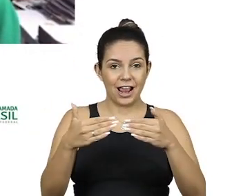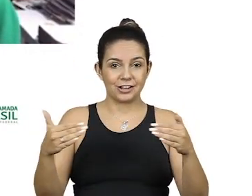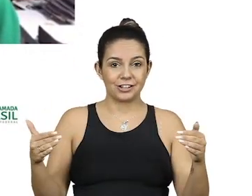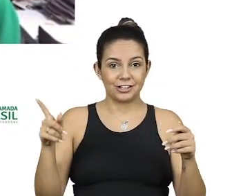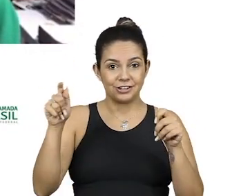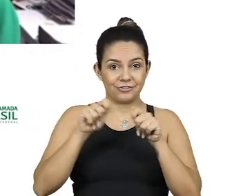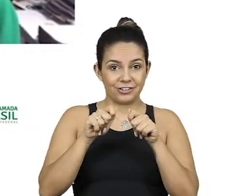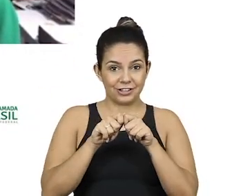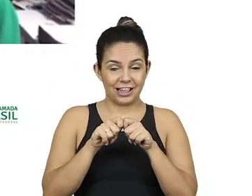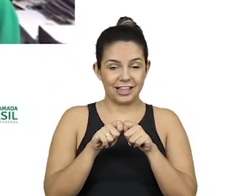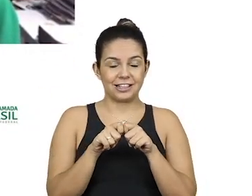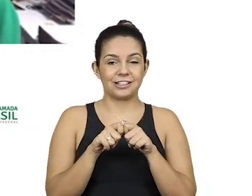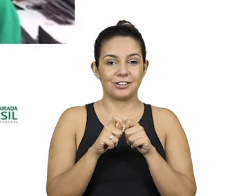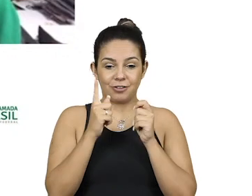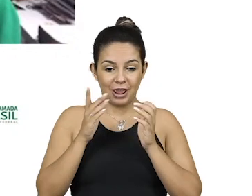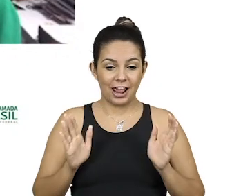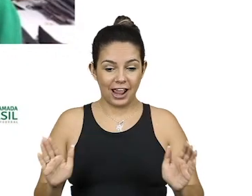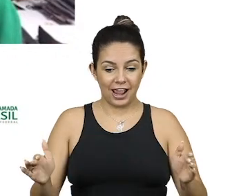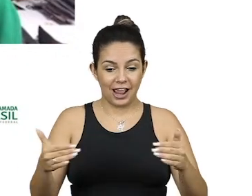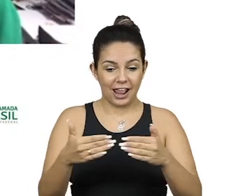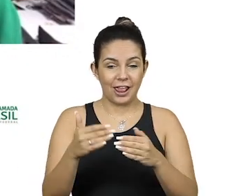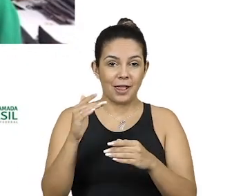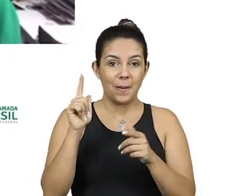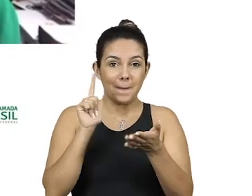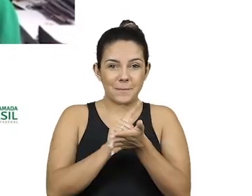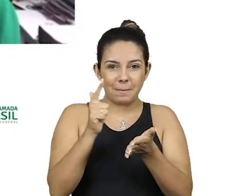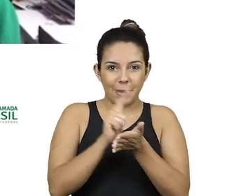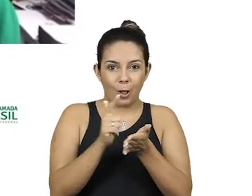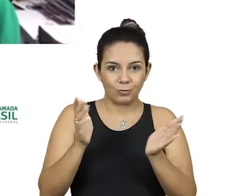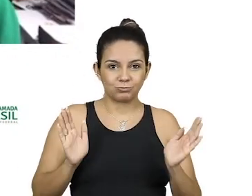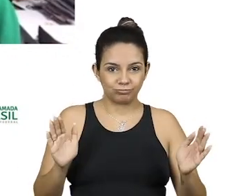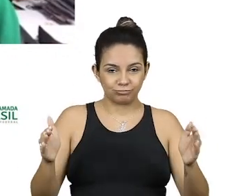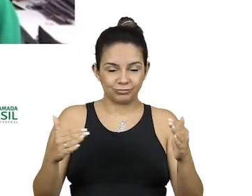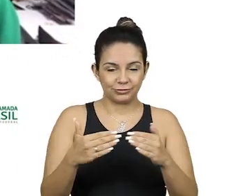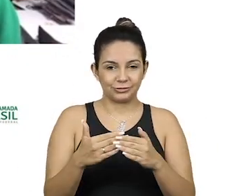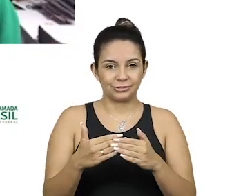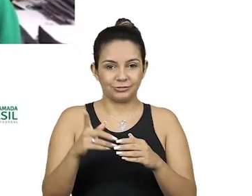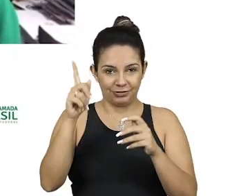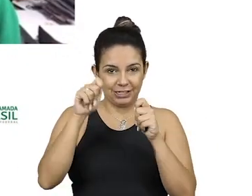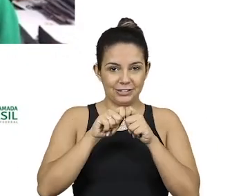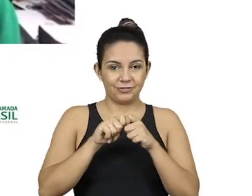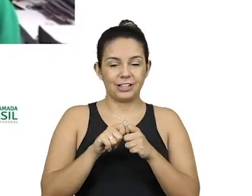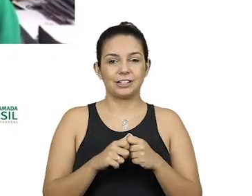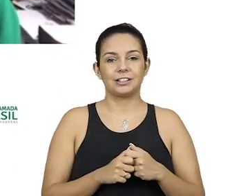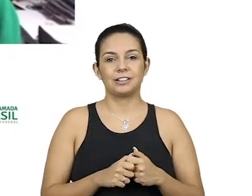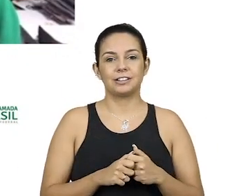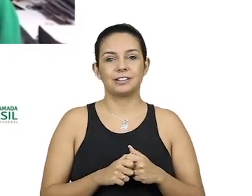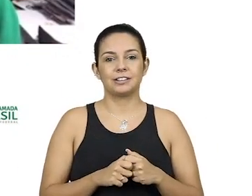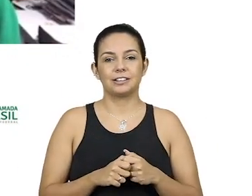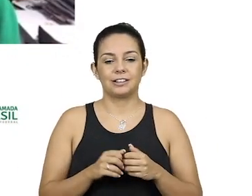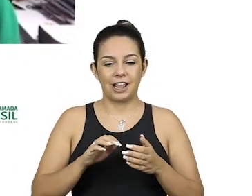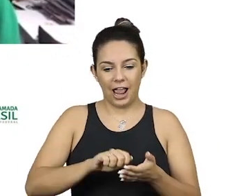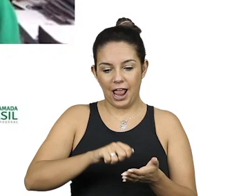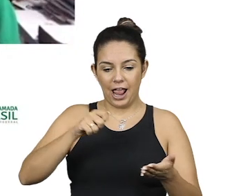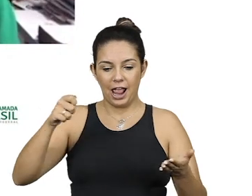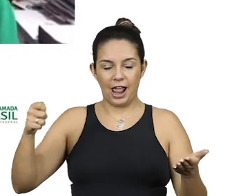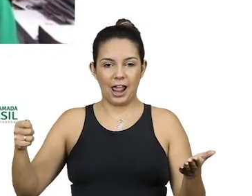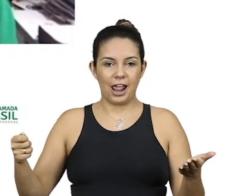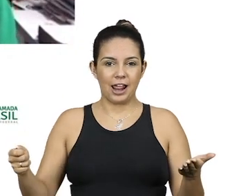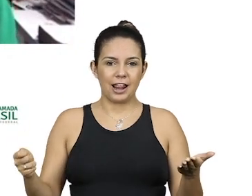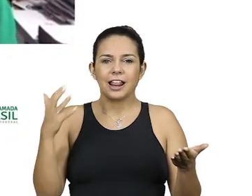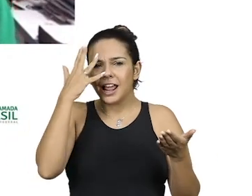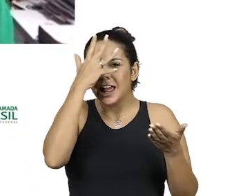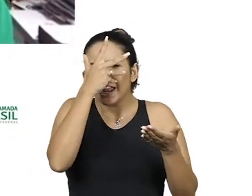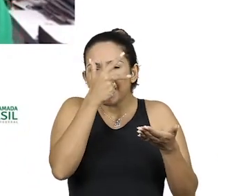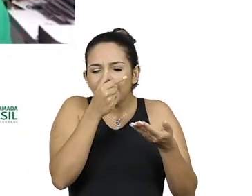que ele mesmo tinha feito, uma caixa de papel que ele tinha feito e que abriu com